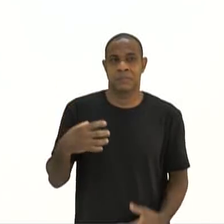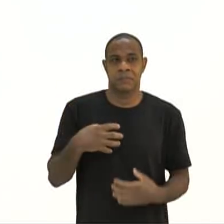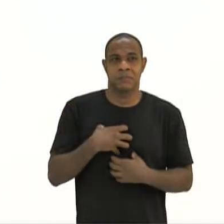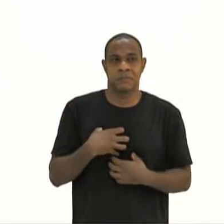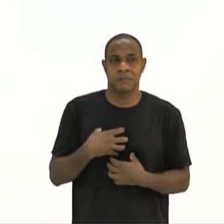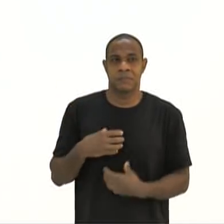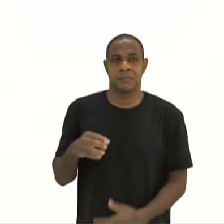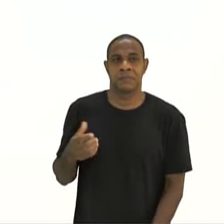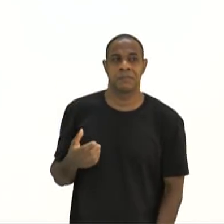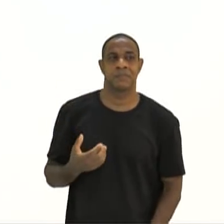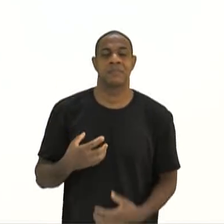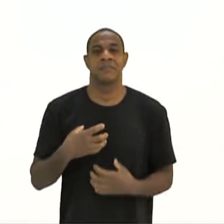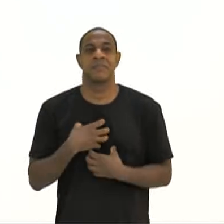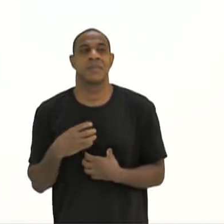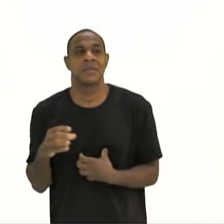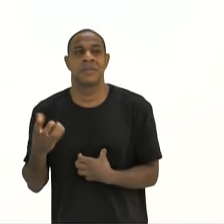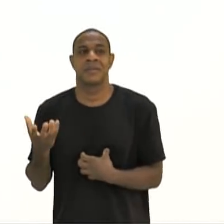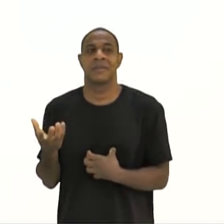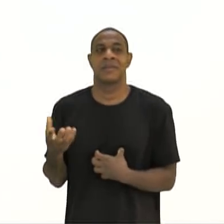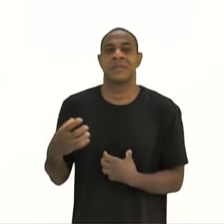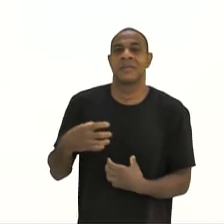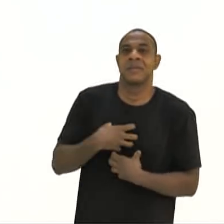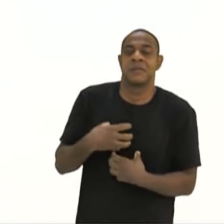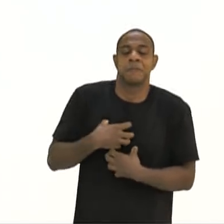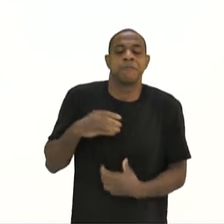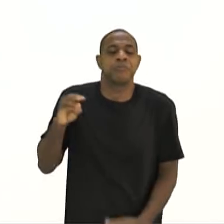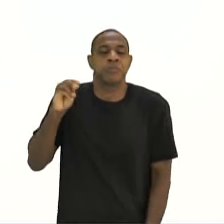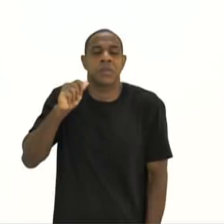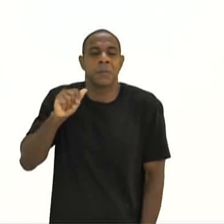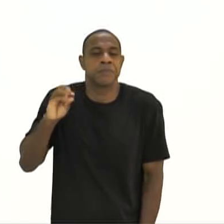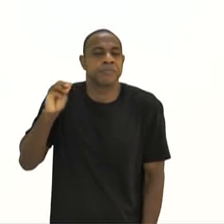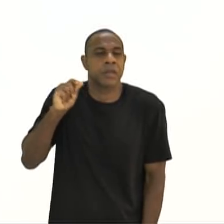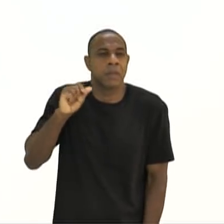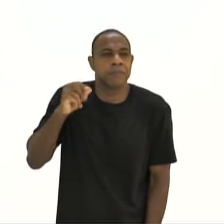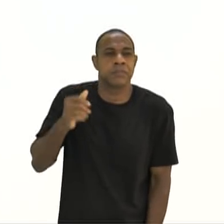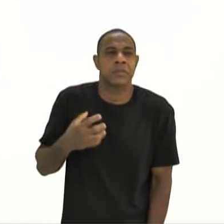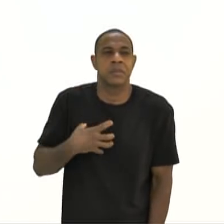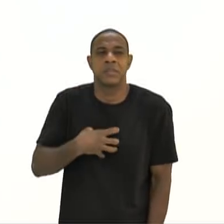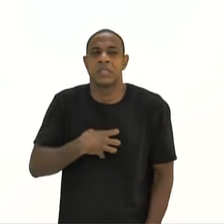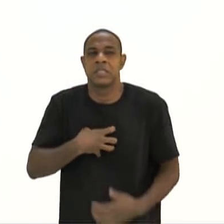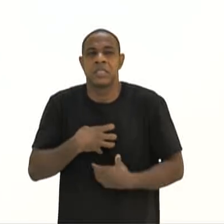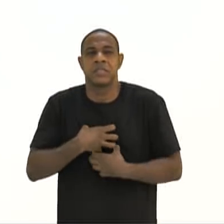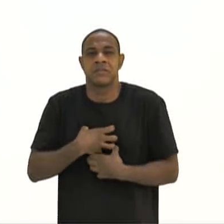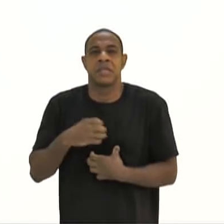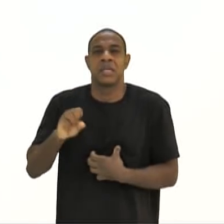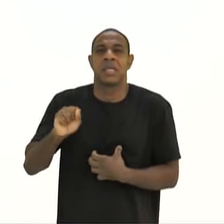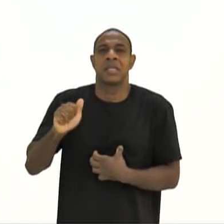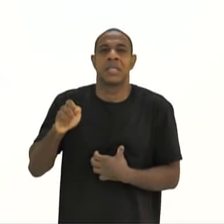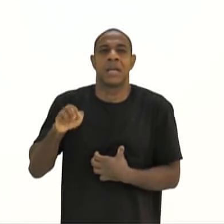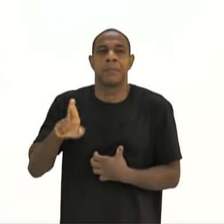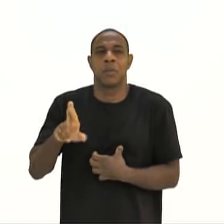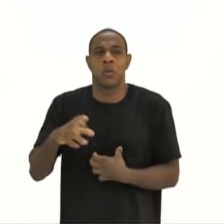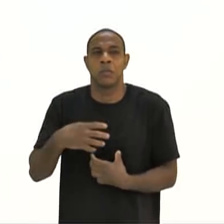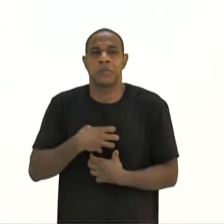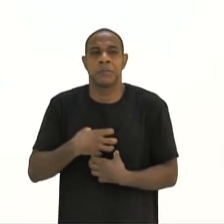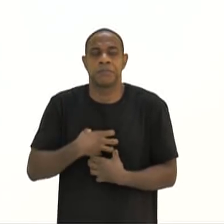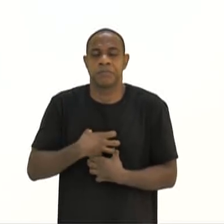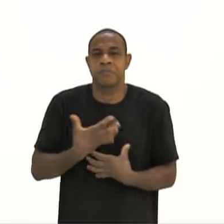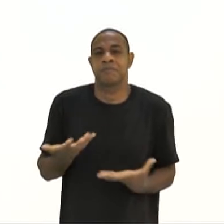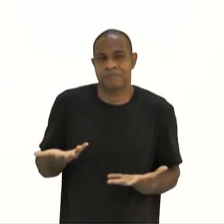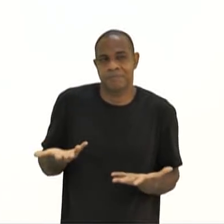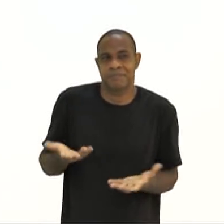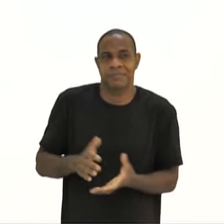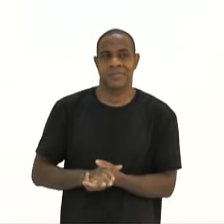detestável minuto. Degustar significa sentir o sabor, né, de algo que nesse caso ela não considera muito bom porque é detestável,